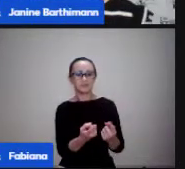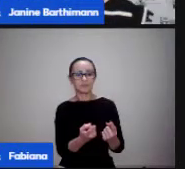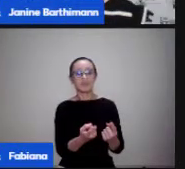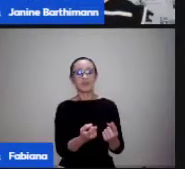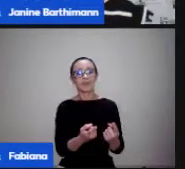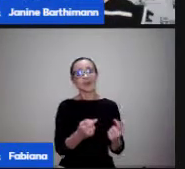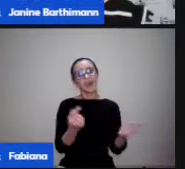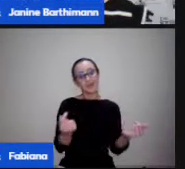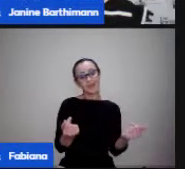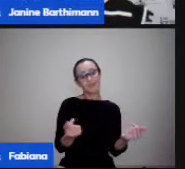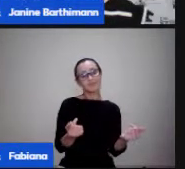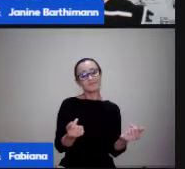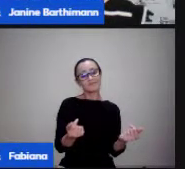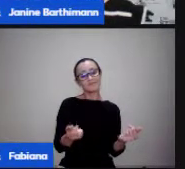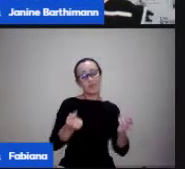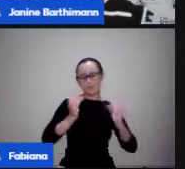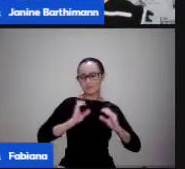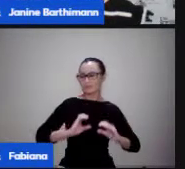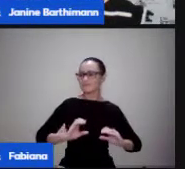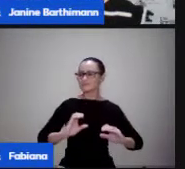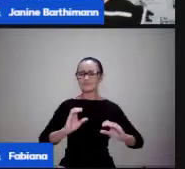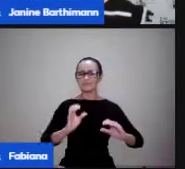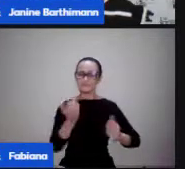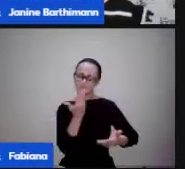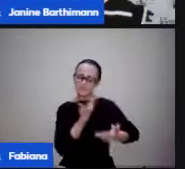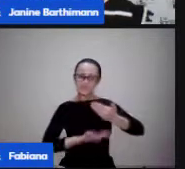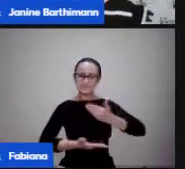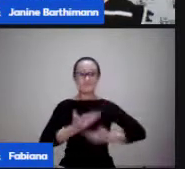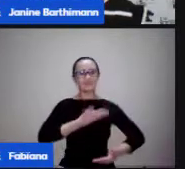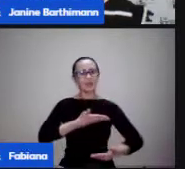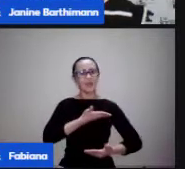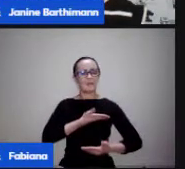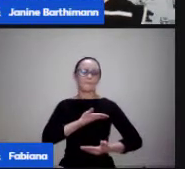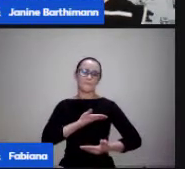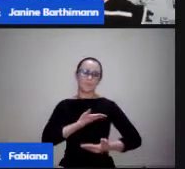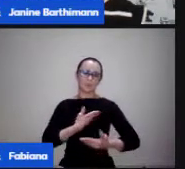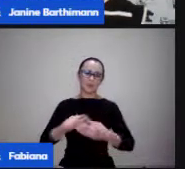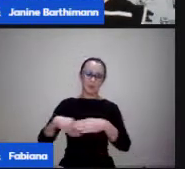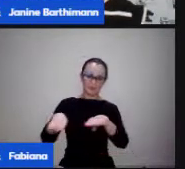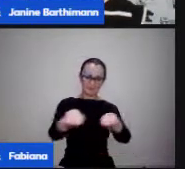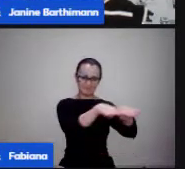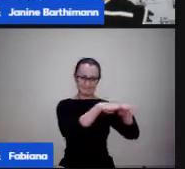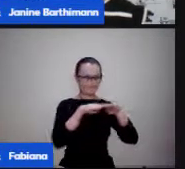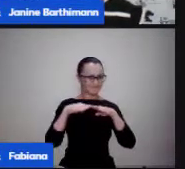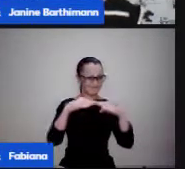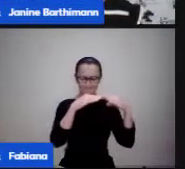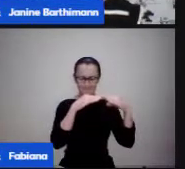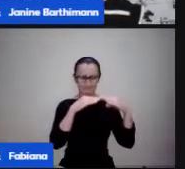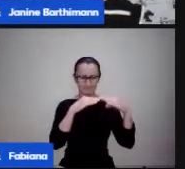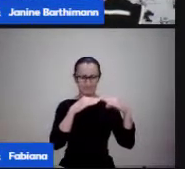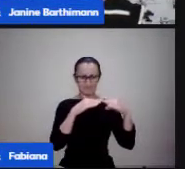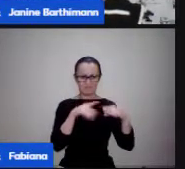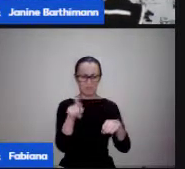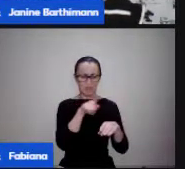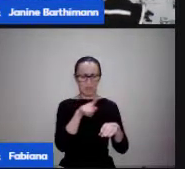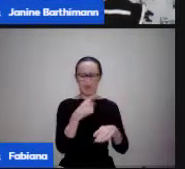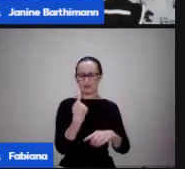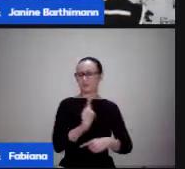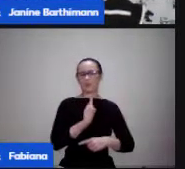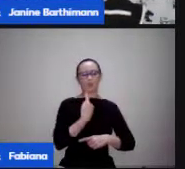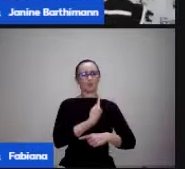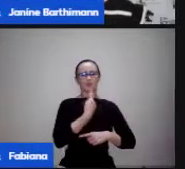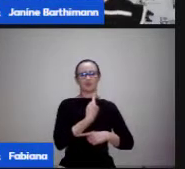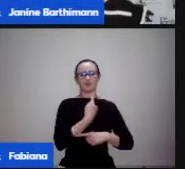se comporte como colega, amigo, irmão. Nada de ilha cercada de gente por todos